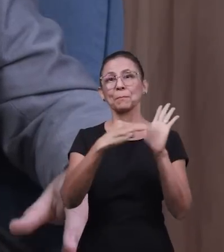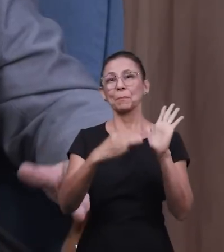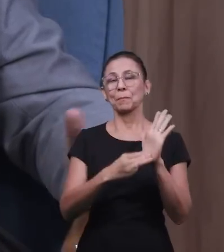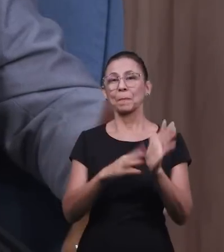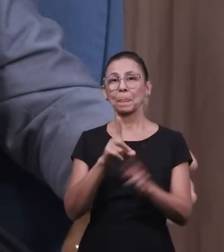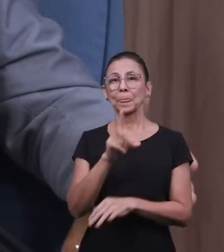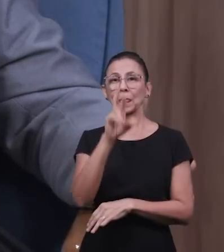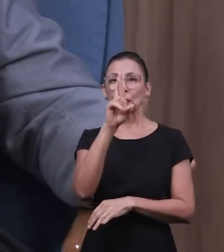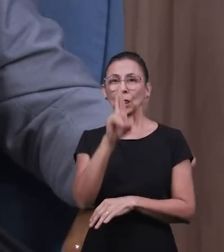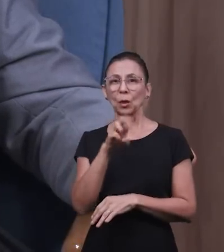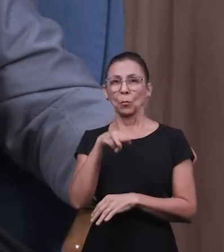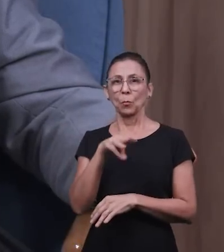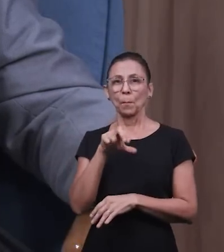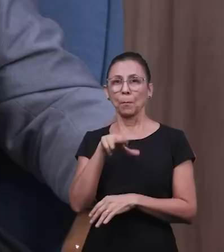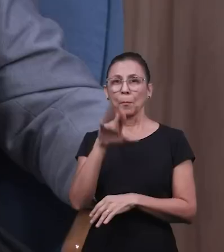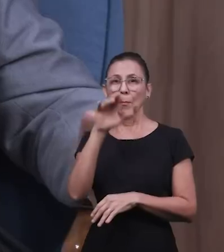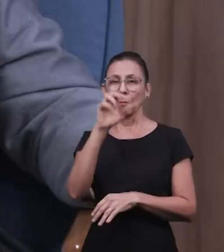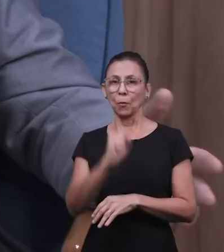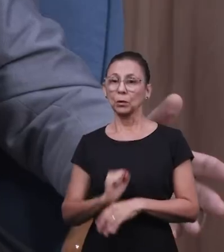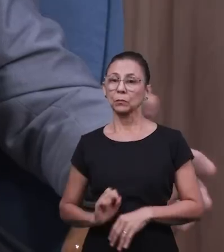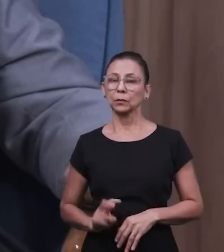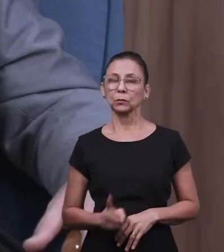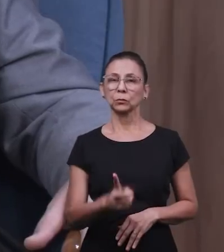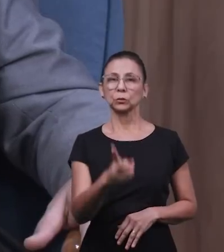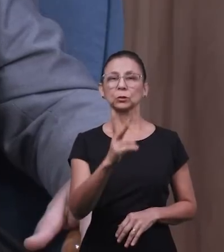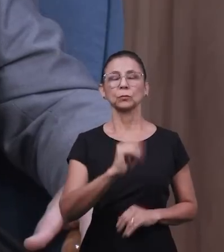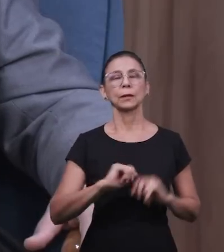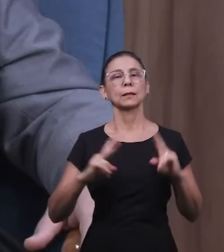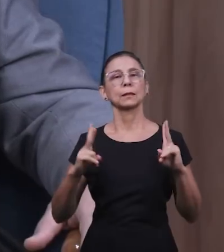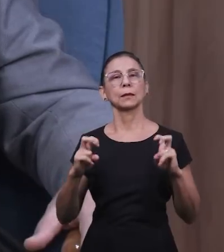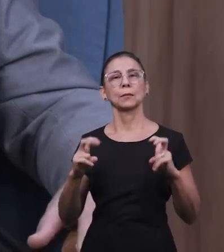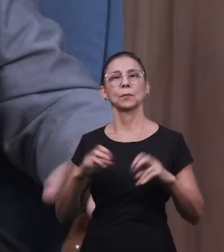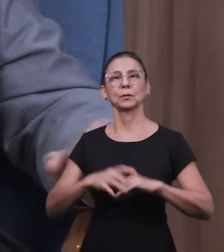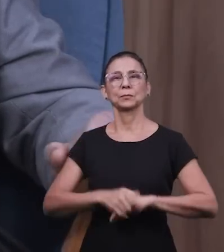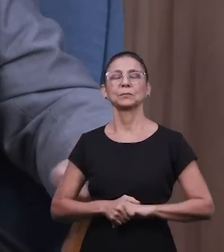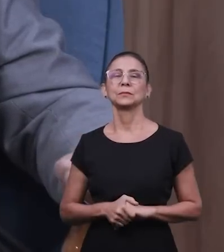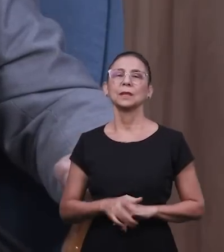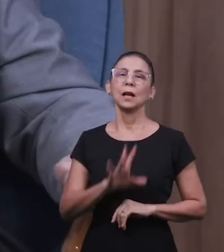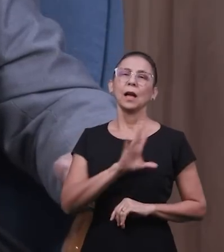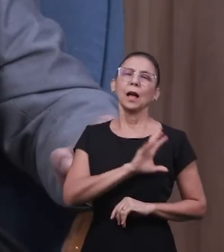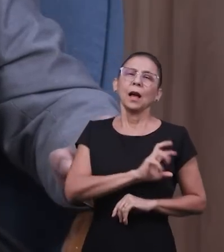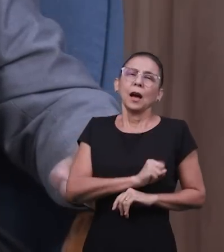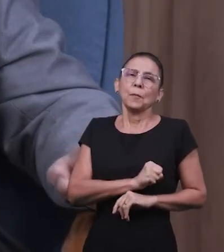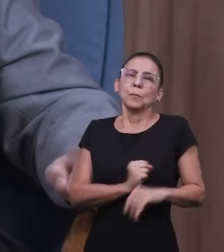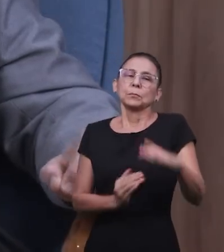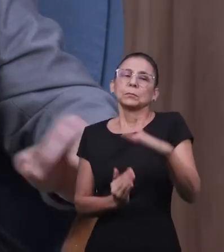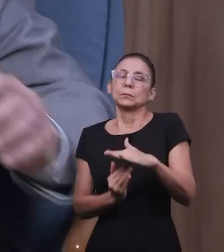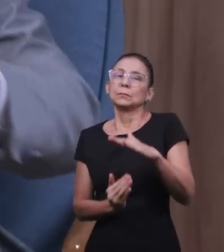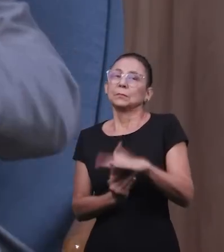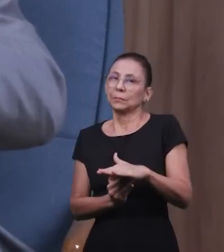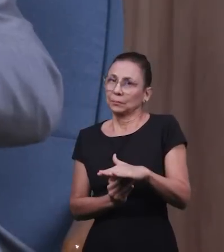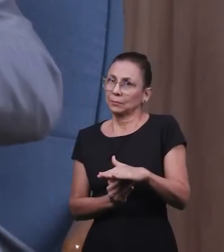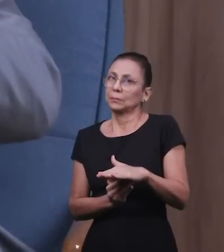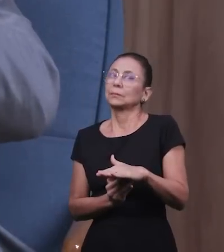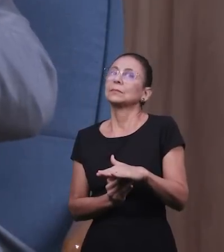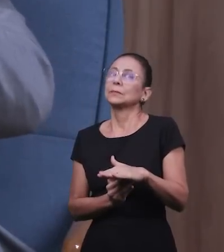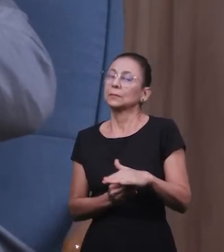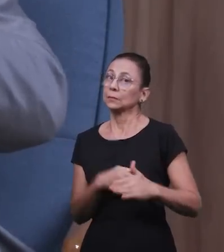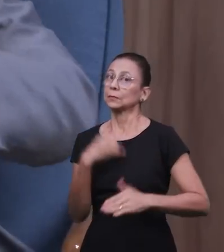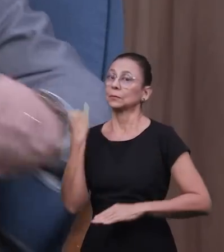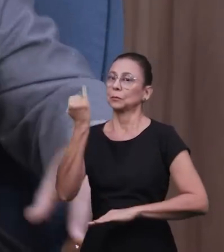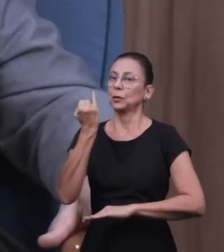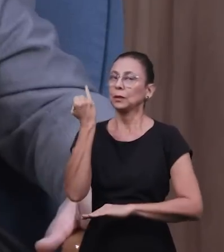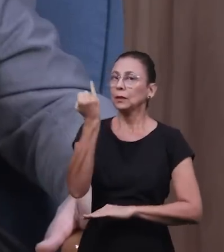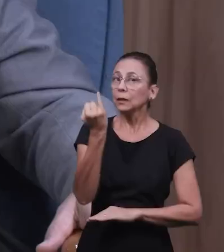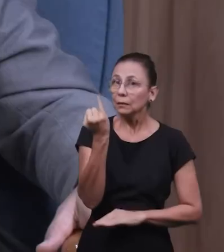Método, a doutora Mônica Médici vai dar continuidade à abordagem do tema Amor e Limites. E olha só, isso é de